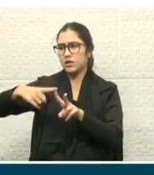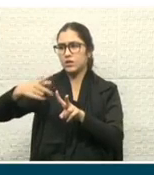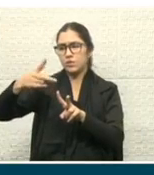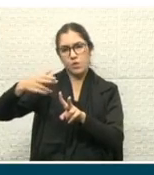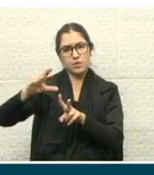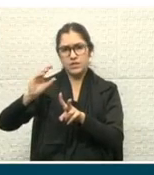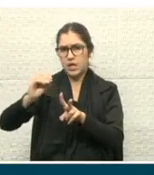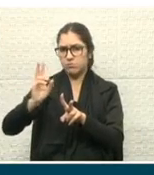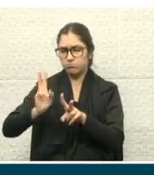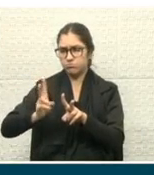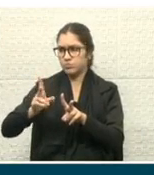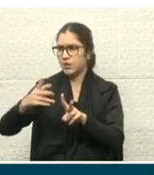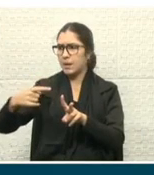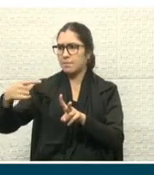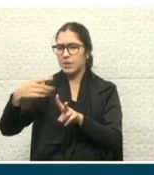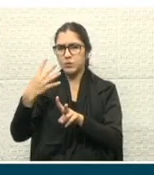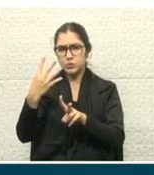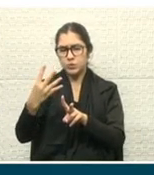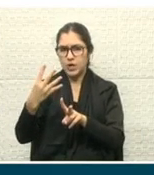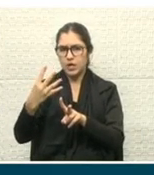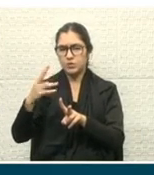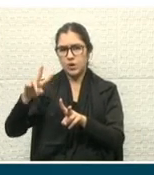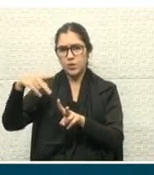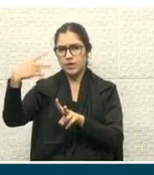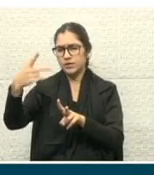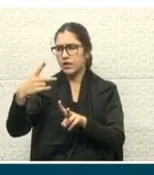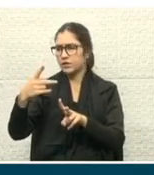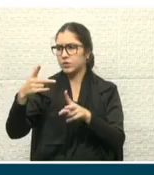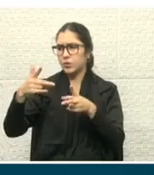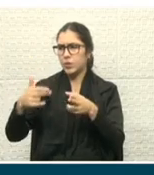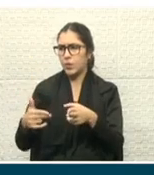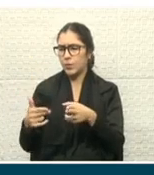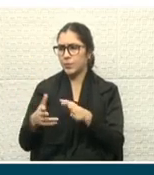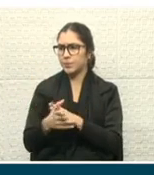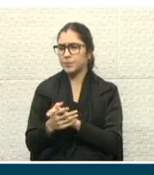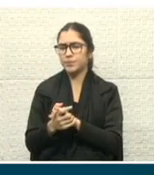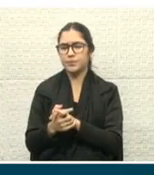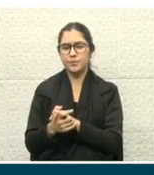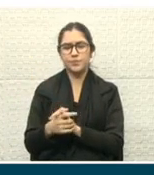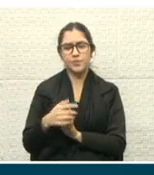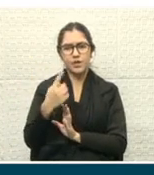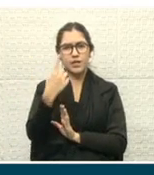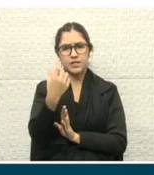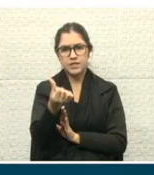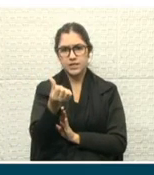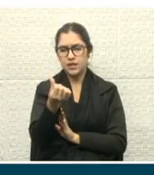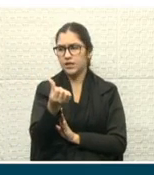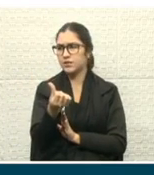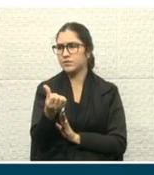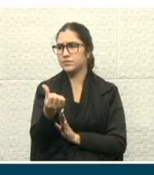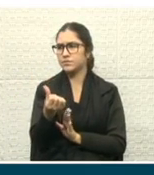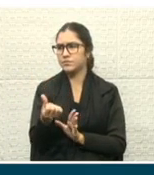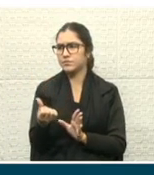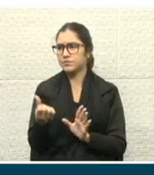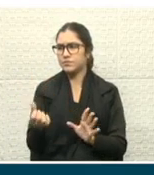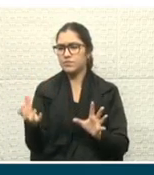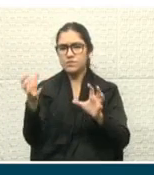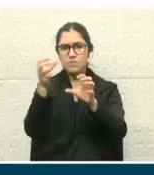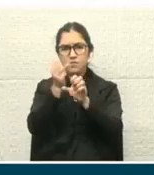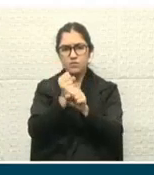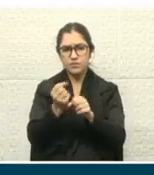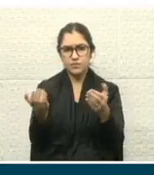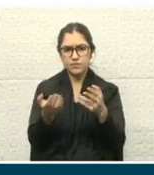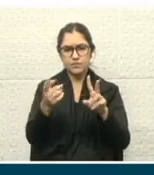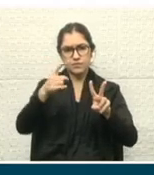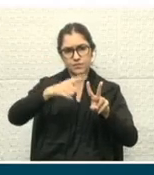0, menos 4 ao quadrado é igual a 16. Nós vamos ter